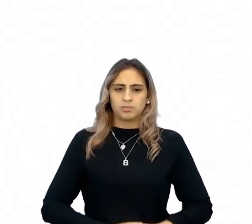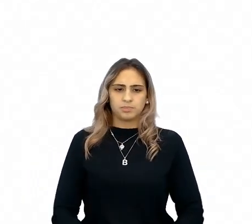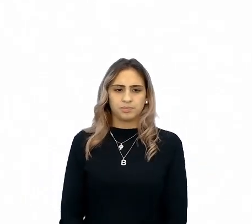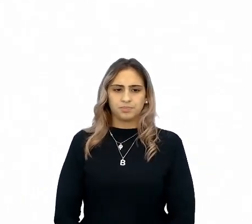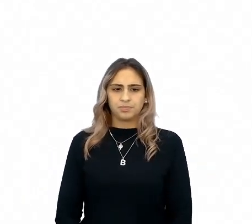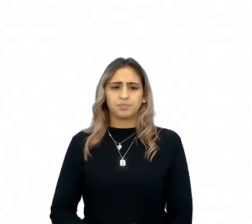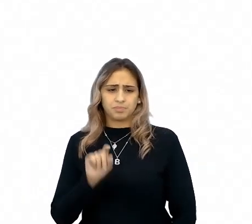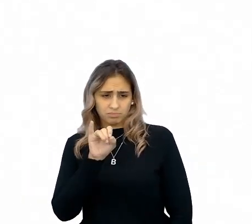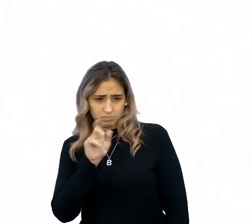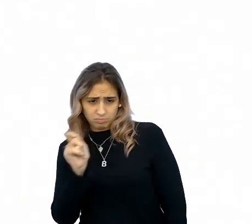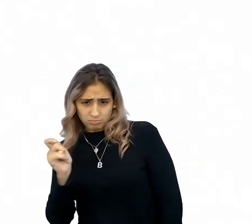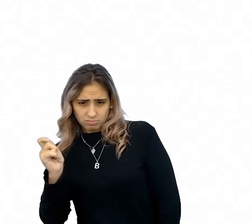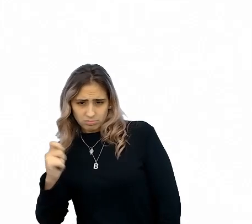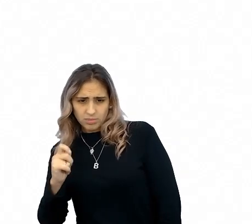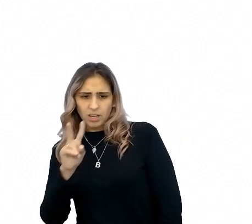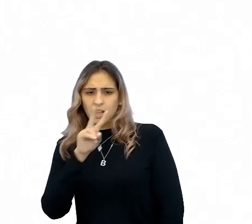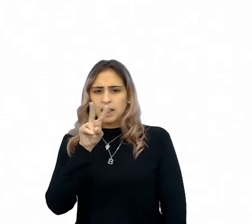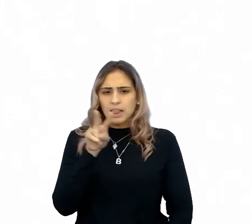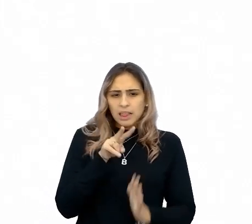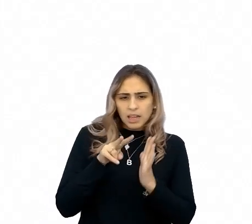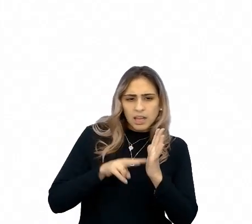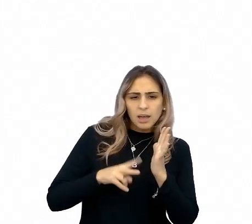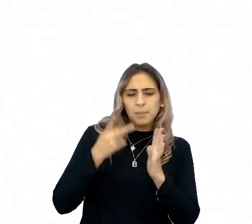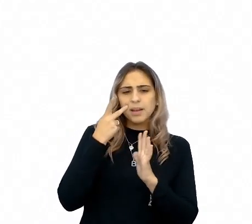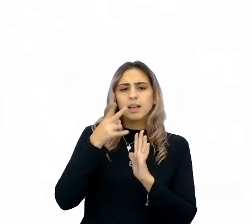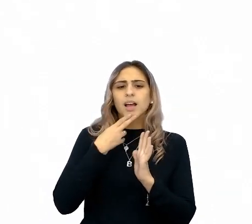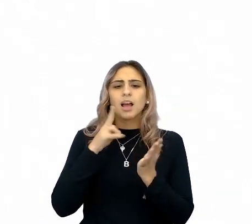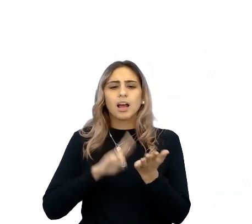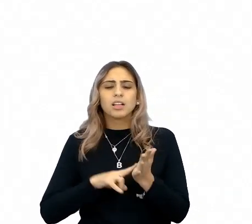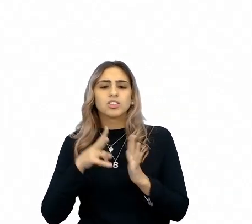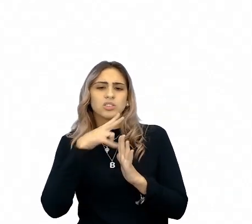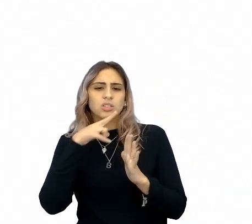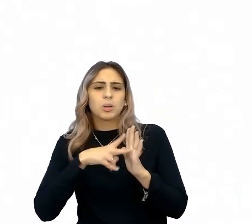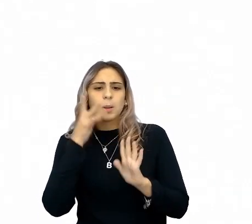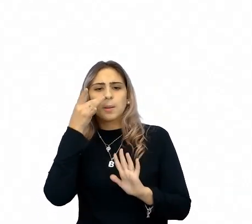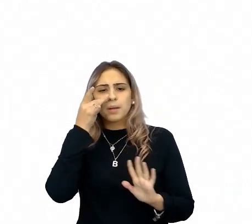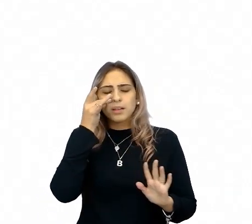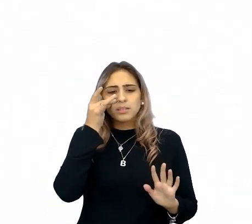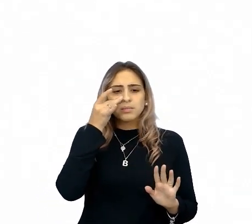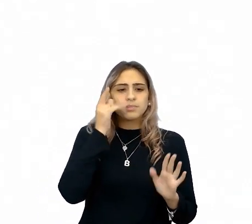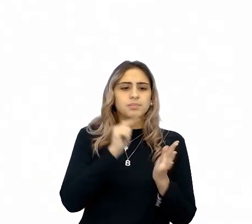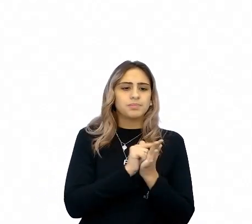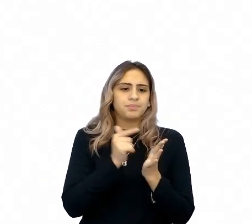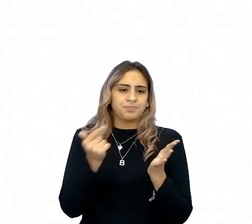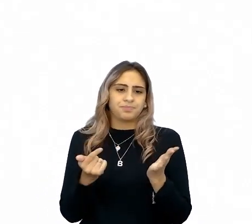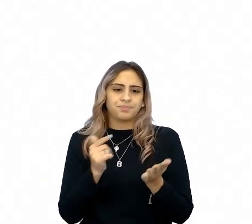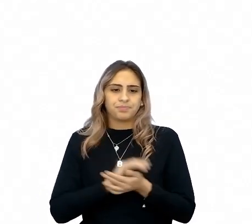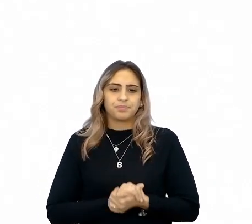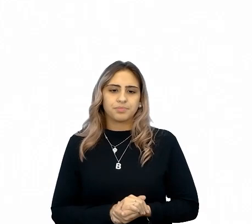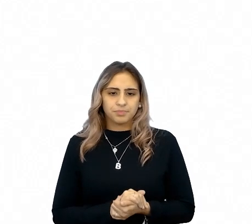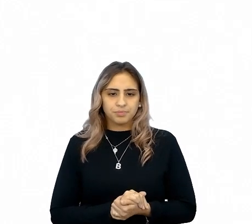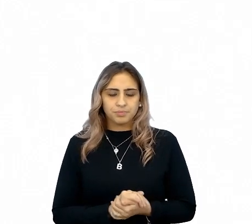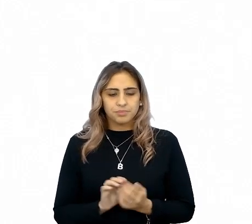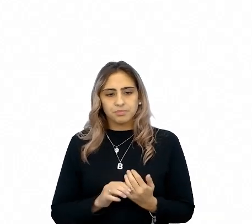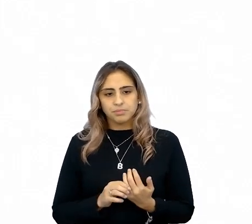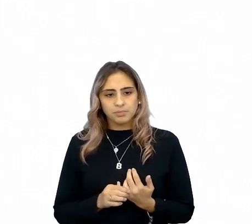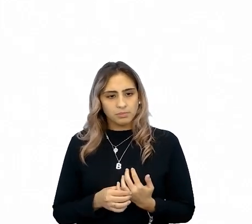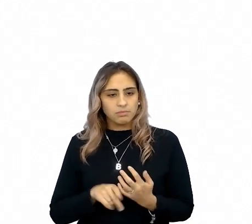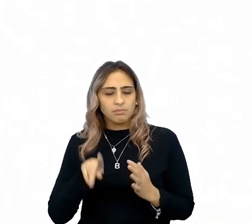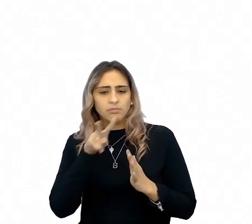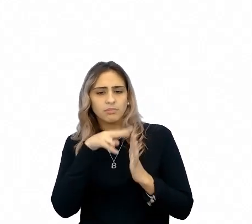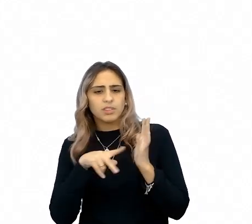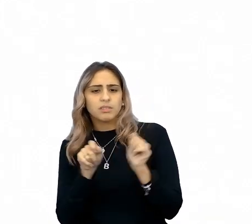Se possível, leia para eles cartas de leitor presentes nos jornais, em que os leitores